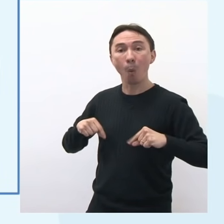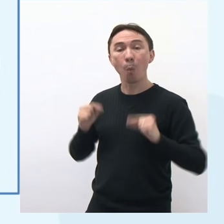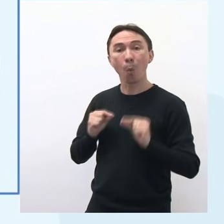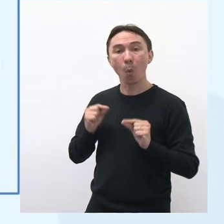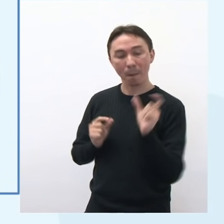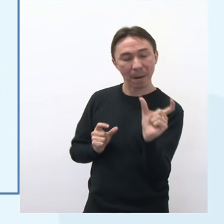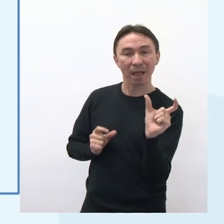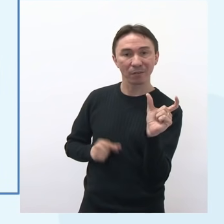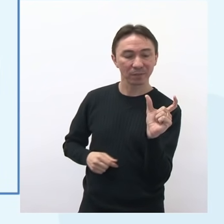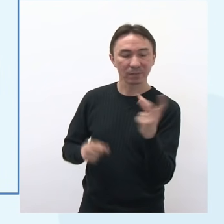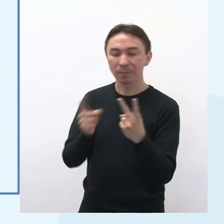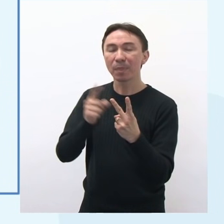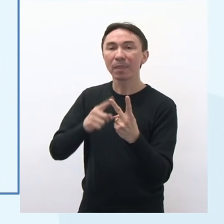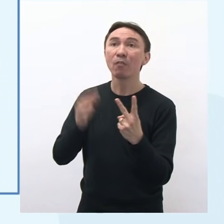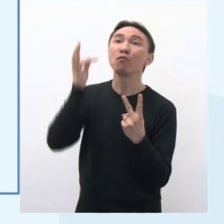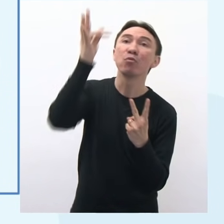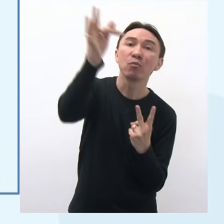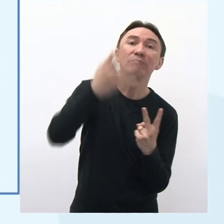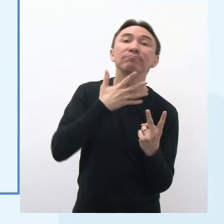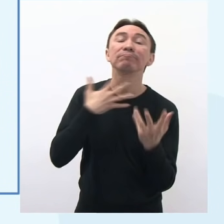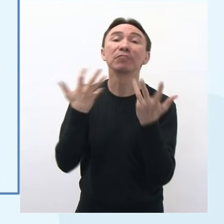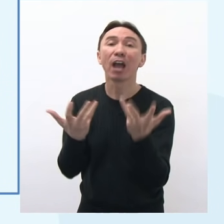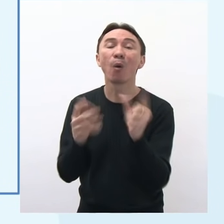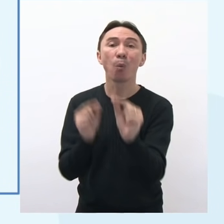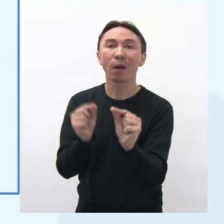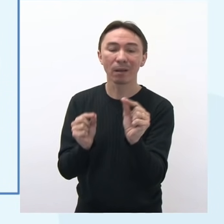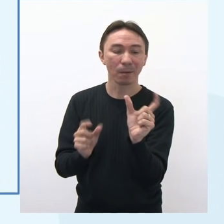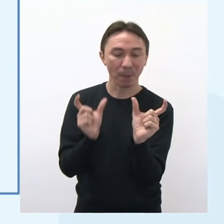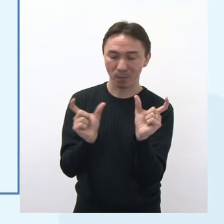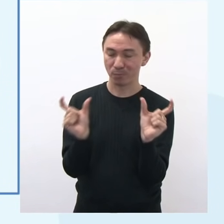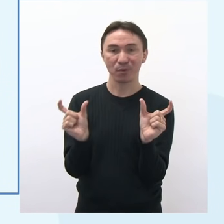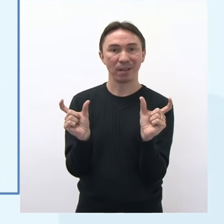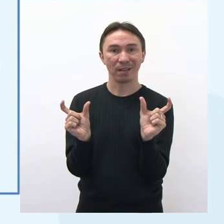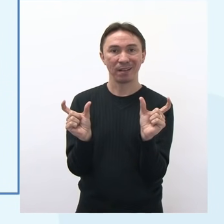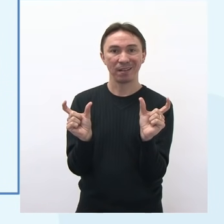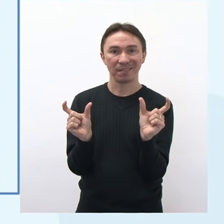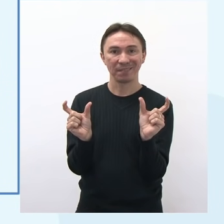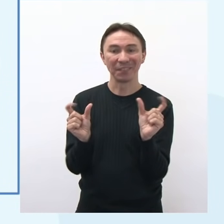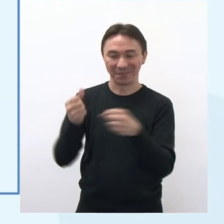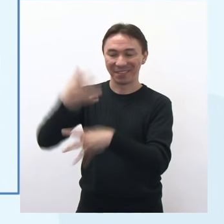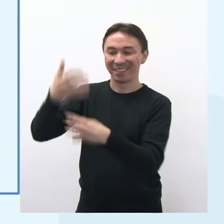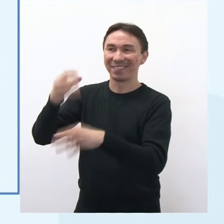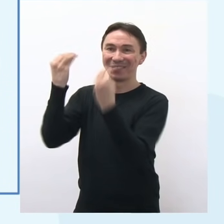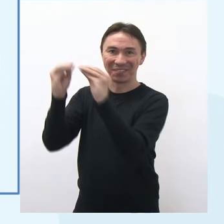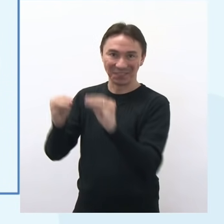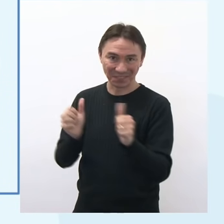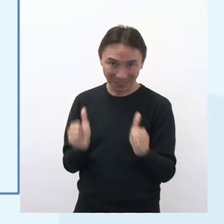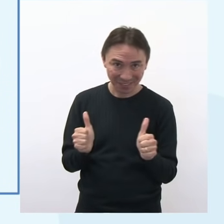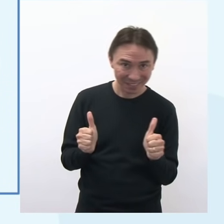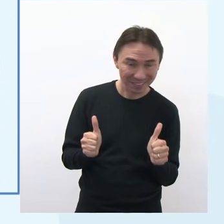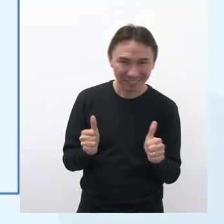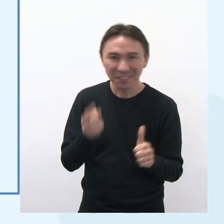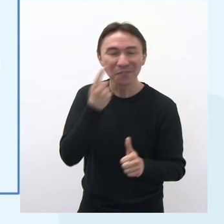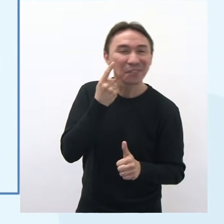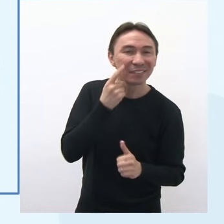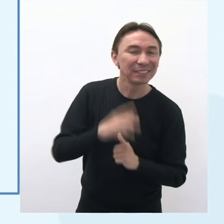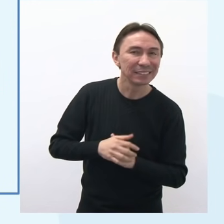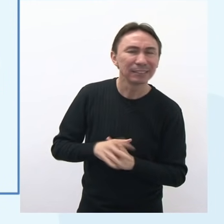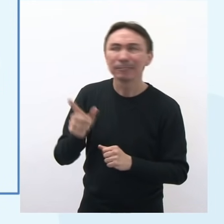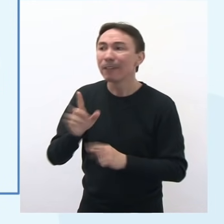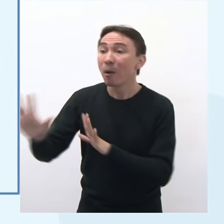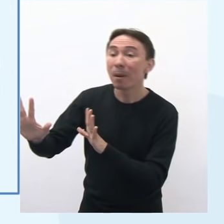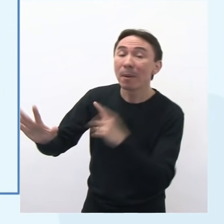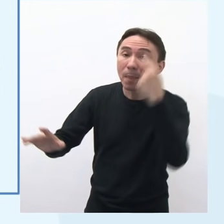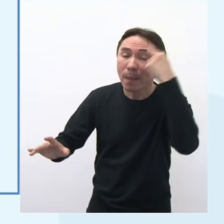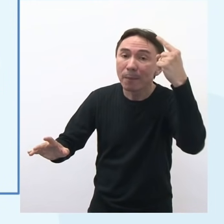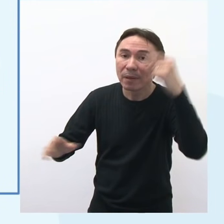quem eu quero ser. E aí? Agora me sem juntas. Tempinho também para a gente vamos ver aqui, vamos ver aqui. Amigo, eu lembrei de uma coisa.